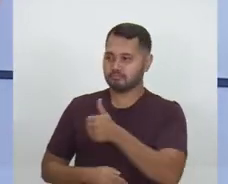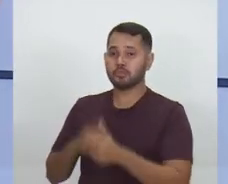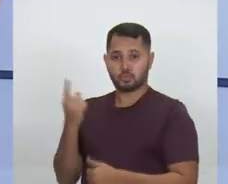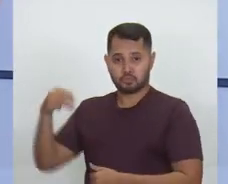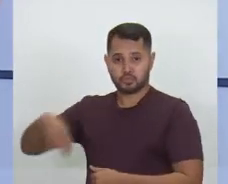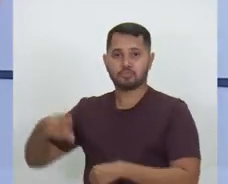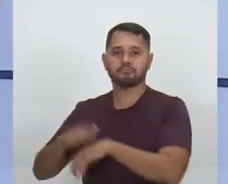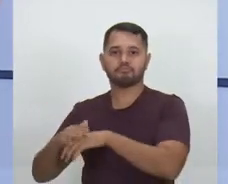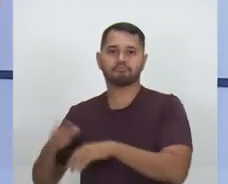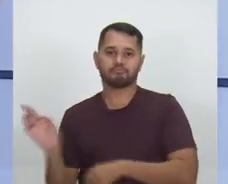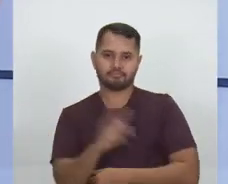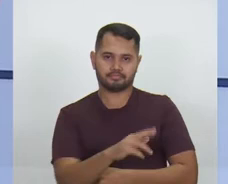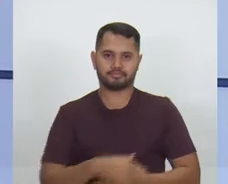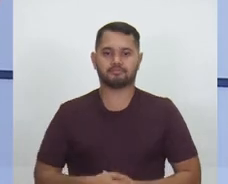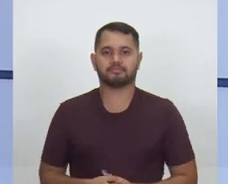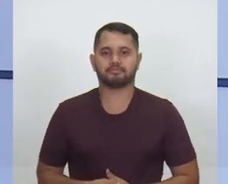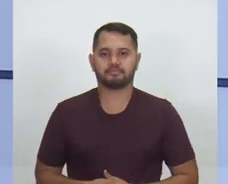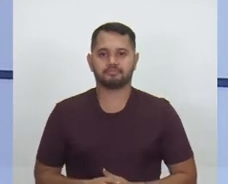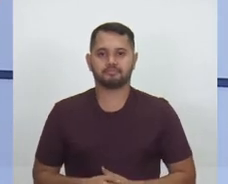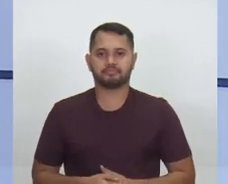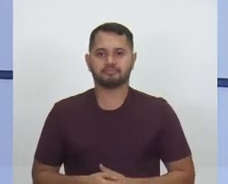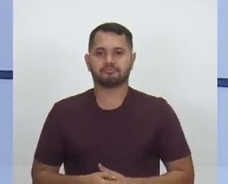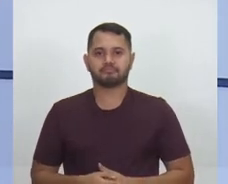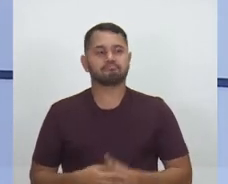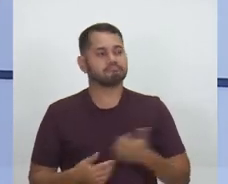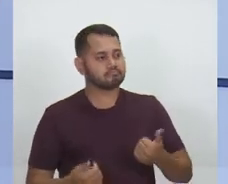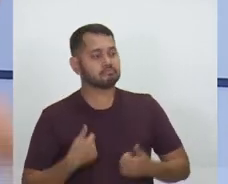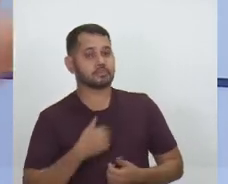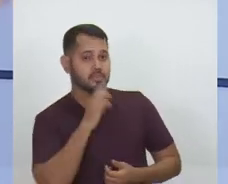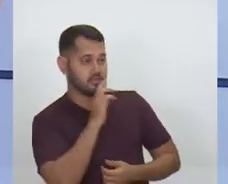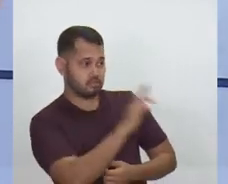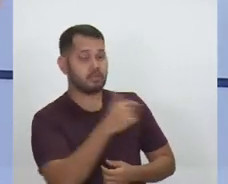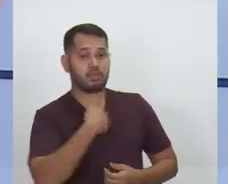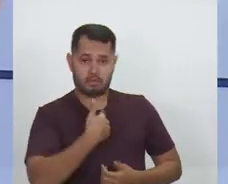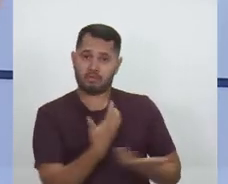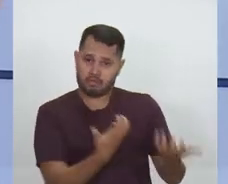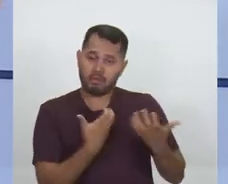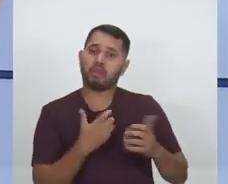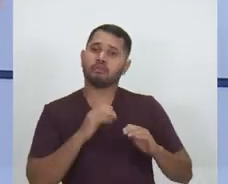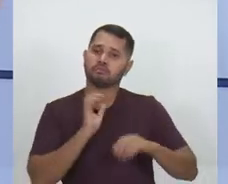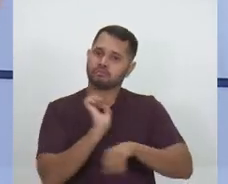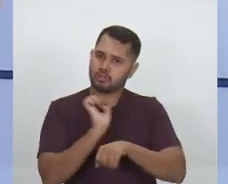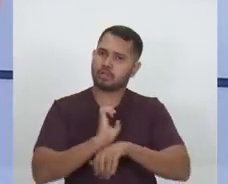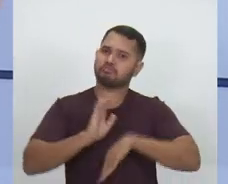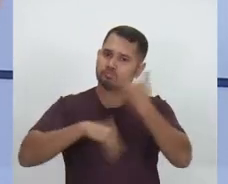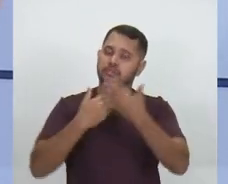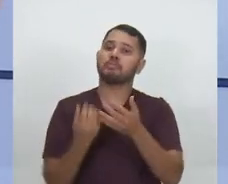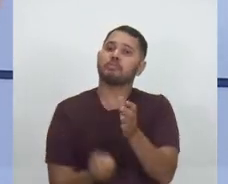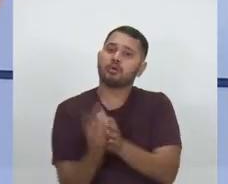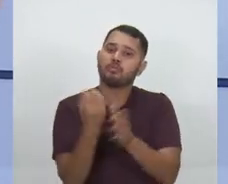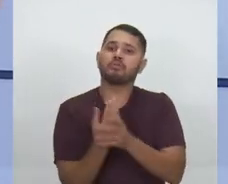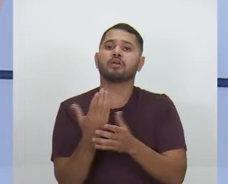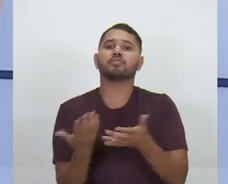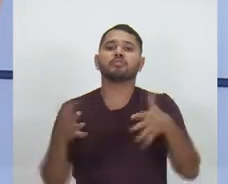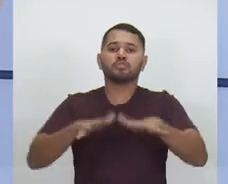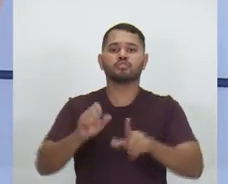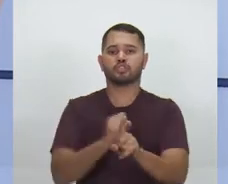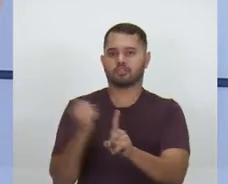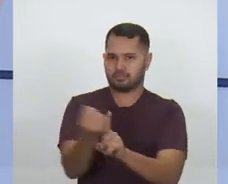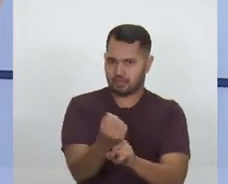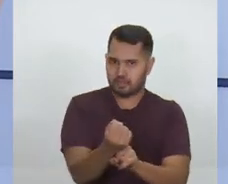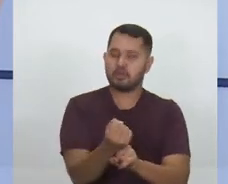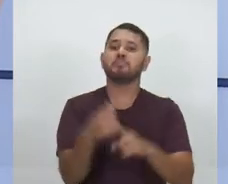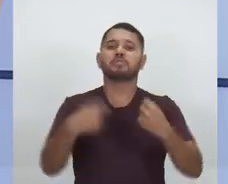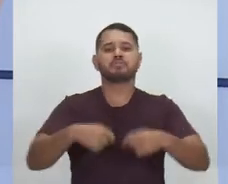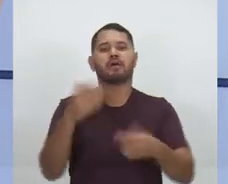minuto para a sua réplica agora candidato eu quero desenvolver o estado do amazonas promovendo inclusão social portanto tem que